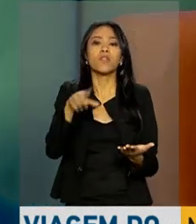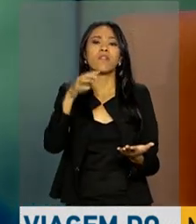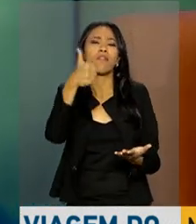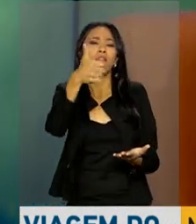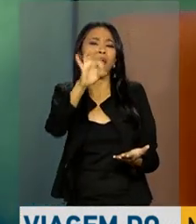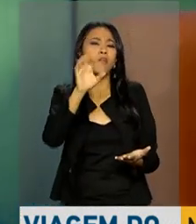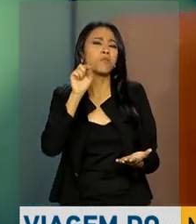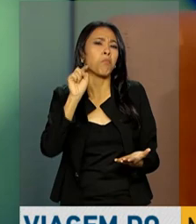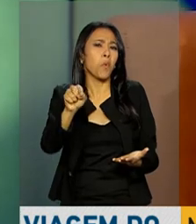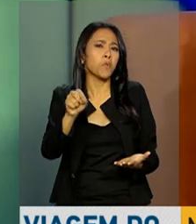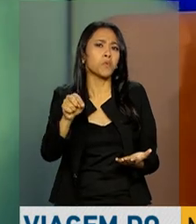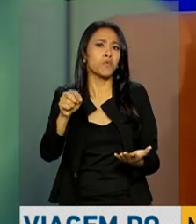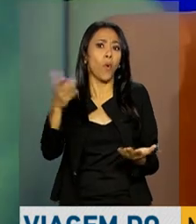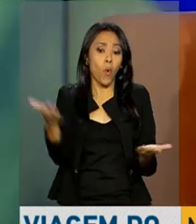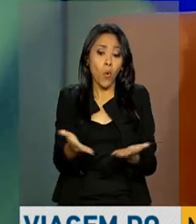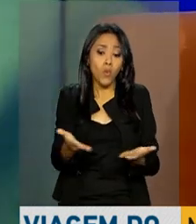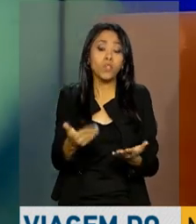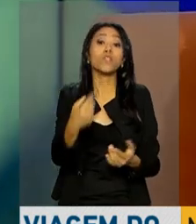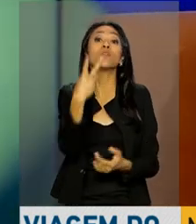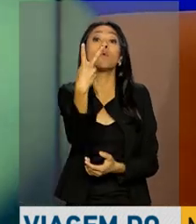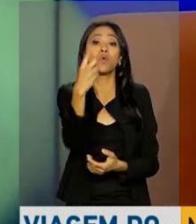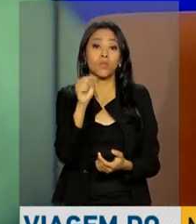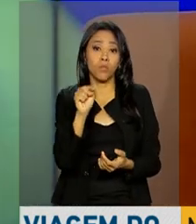10,7% mais ou menos. Hoje está em